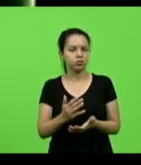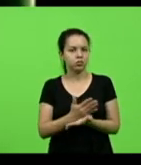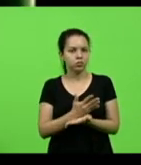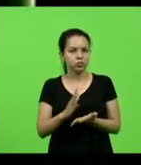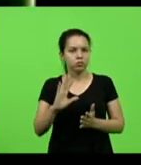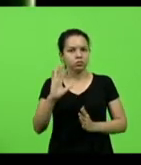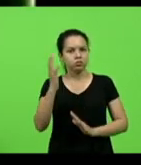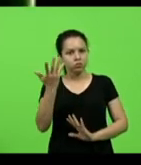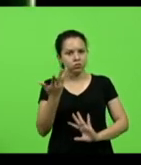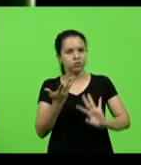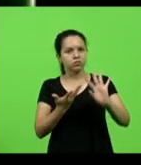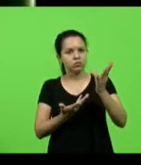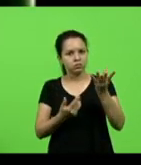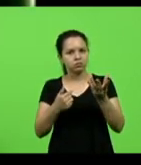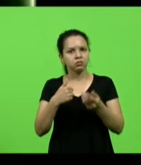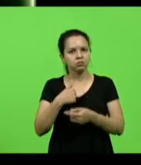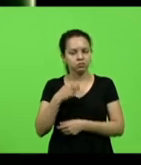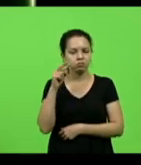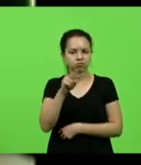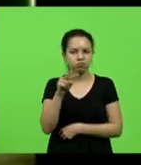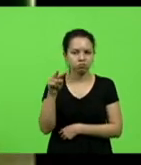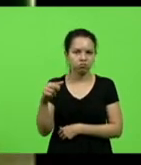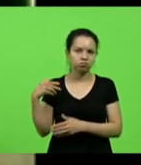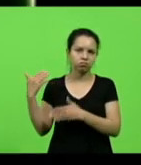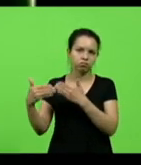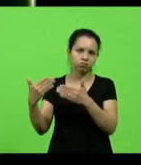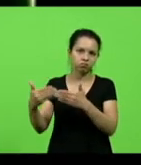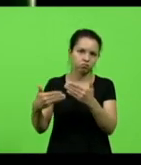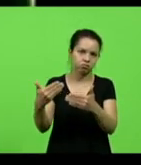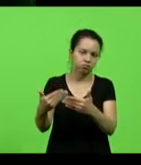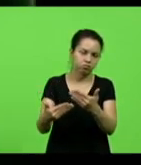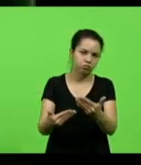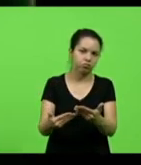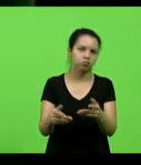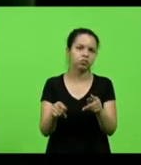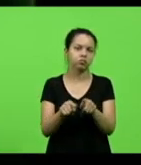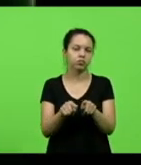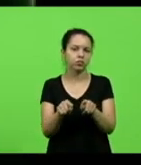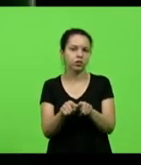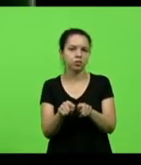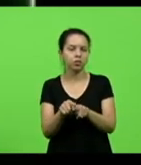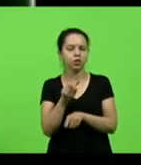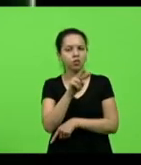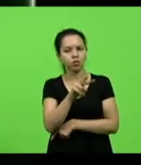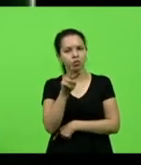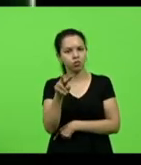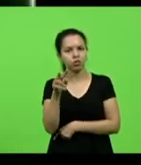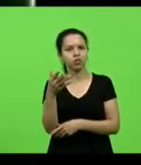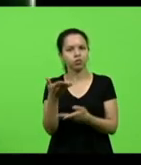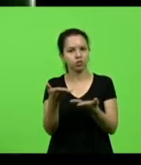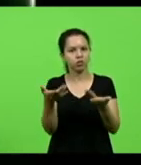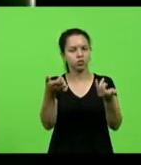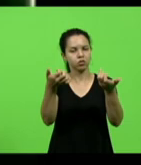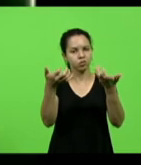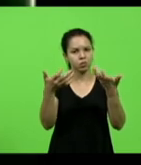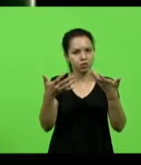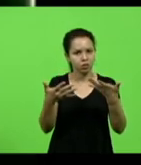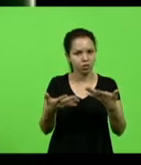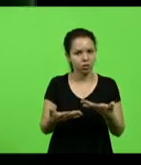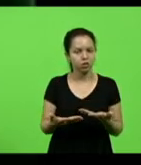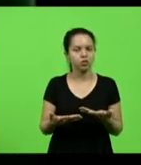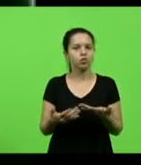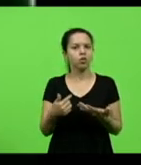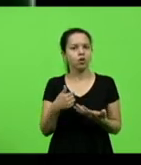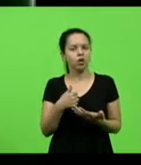tenho vivenciado nos últimos dias, além de muito do que eu ouvi aqui, me faz